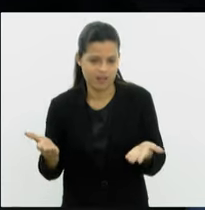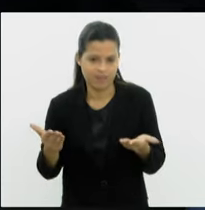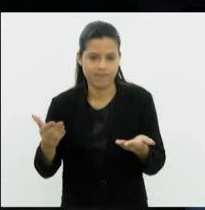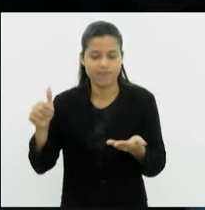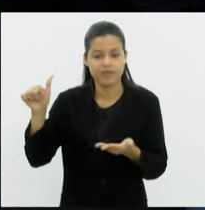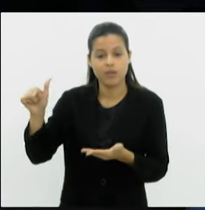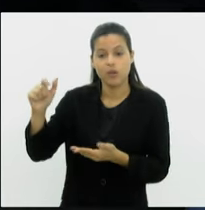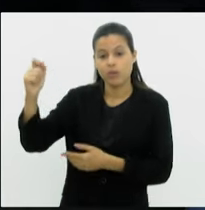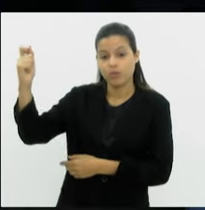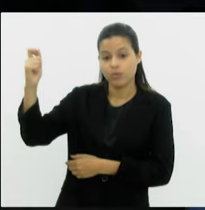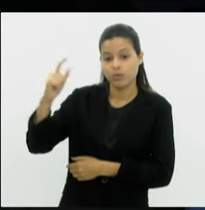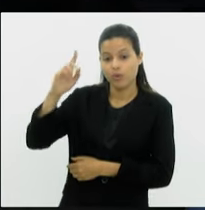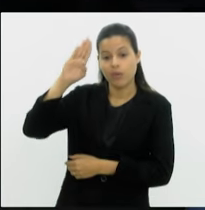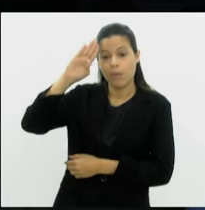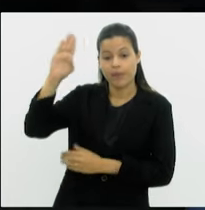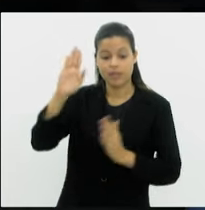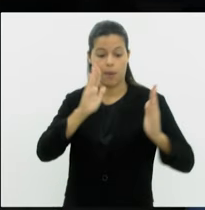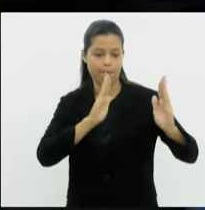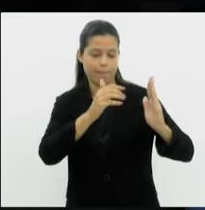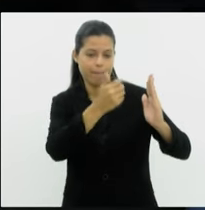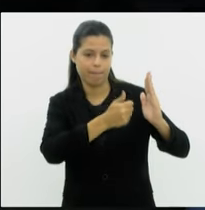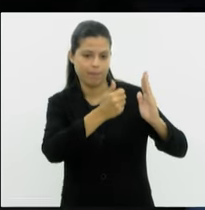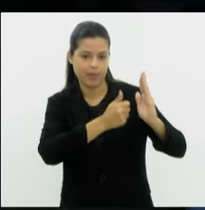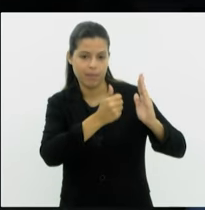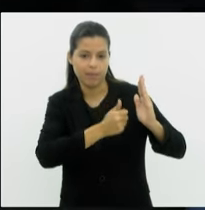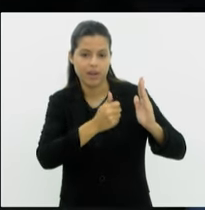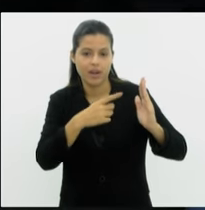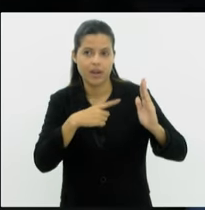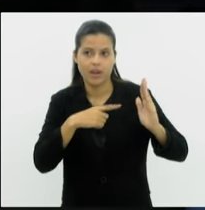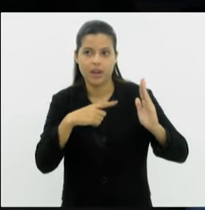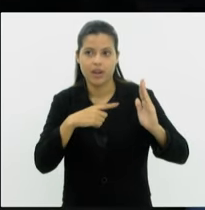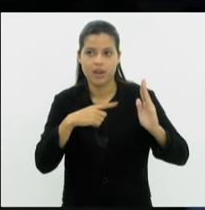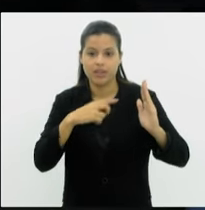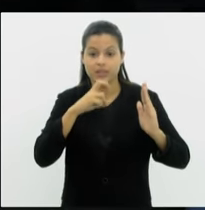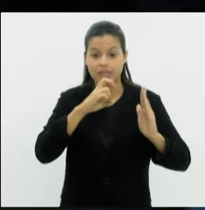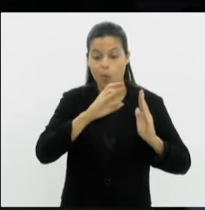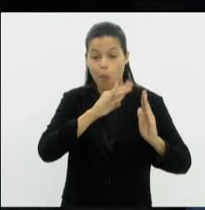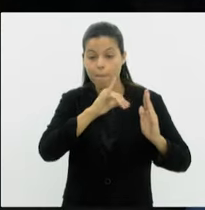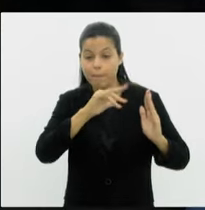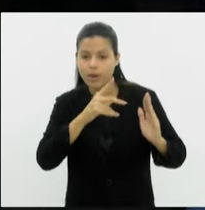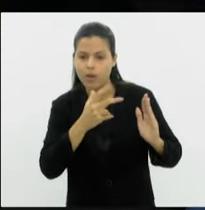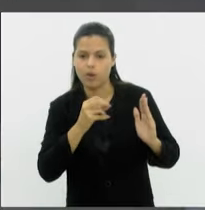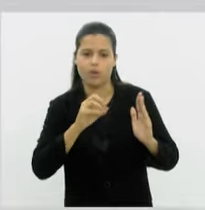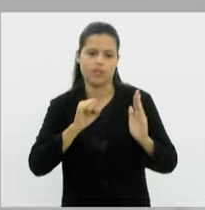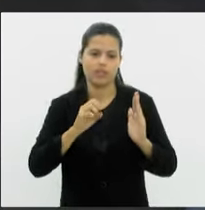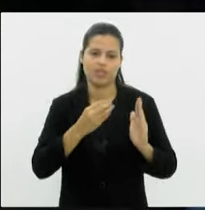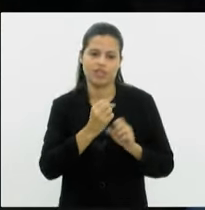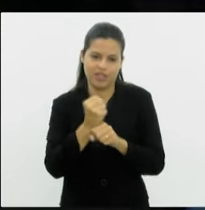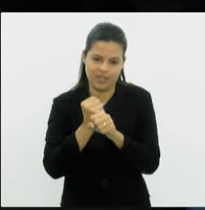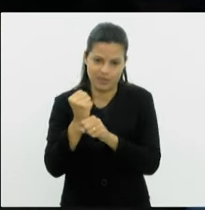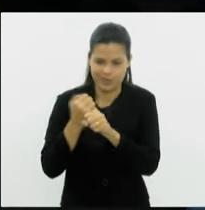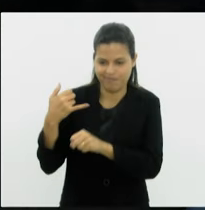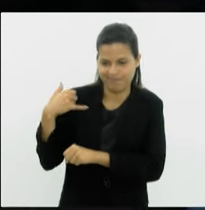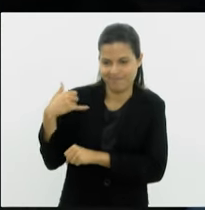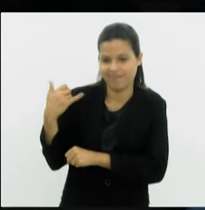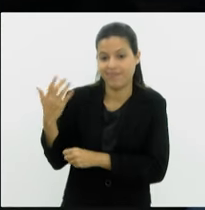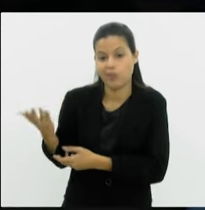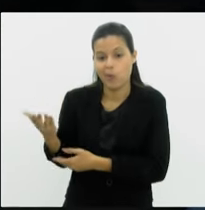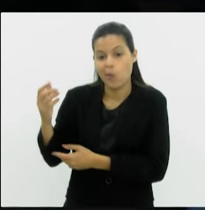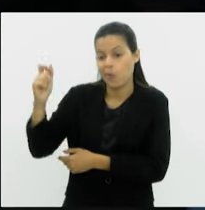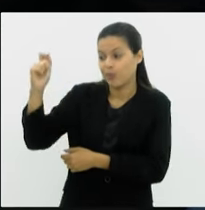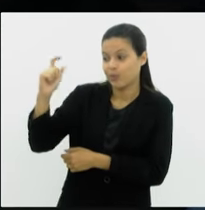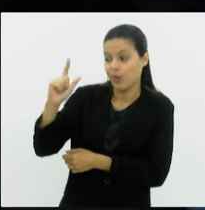sequência principal, a sua primeira fase de vida, e já tem por volta de 5 bilhões de anos. O Sol não é uma bola de